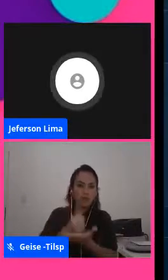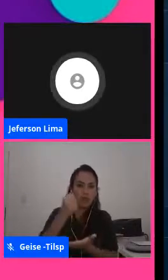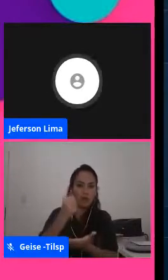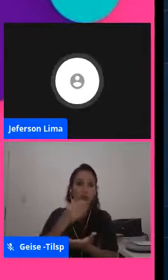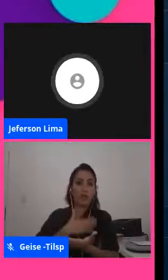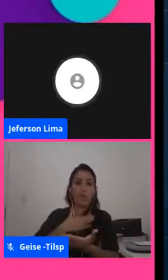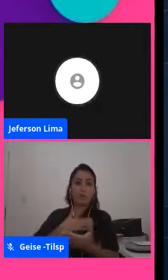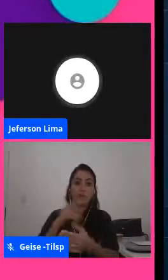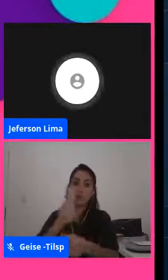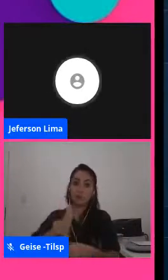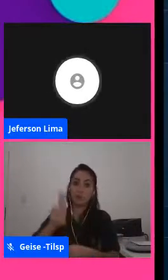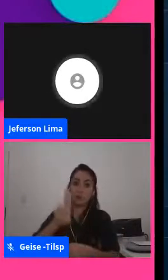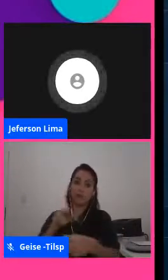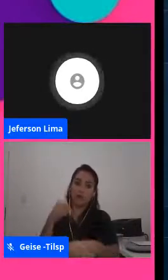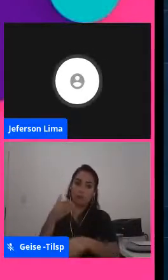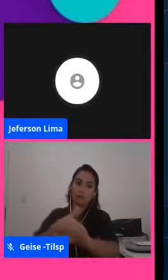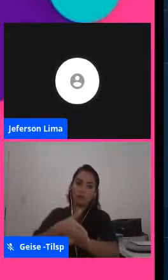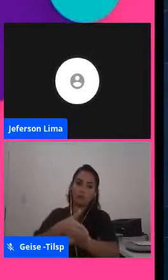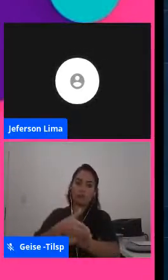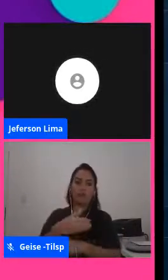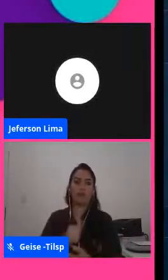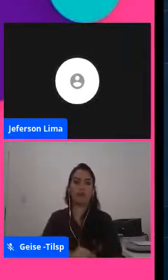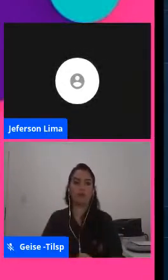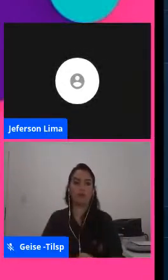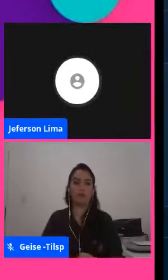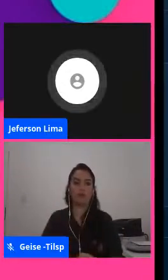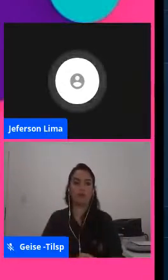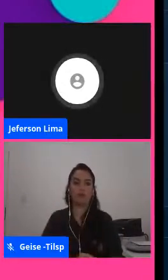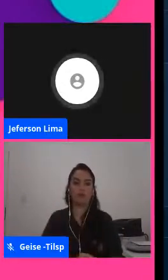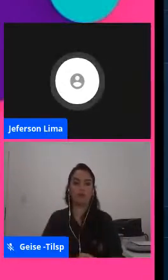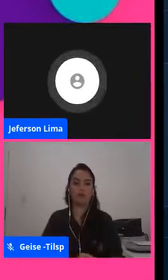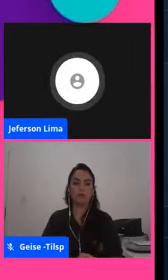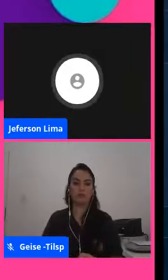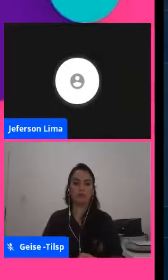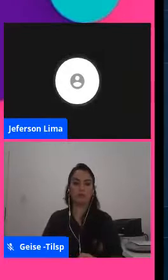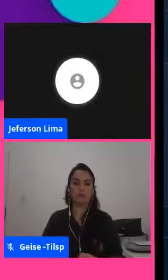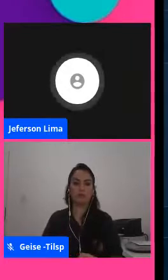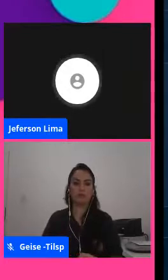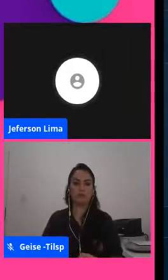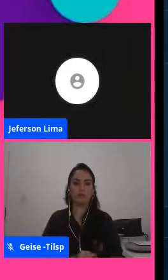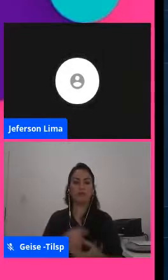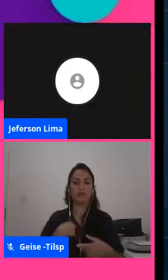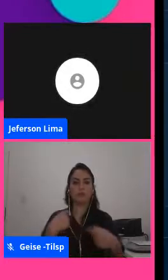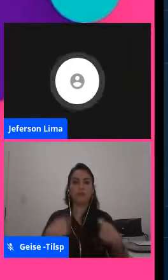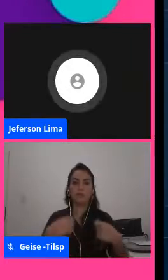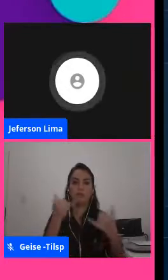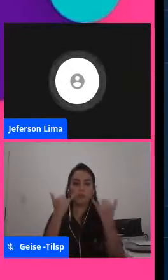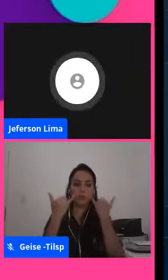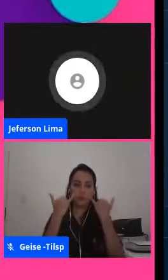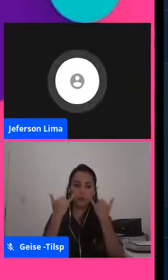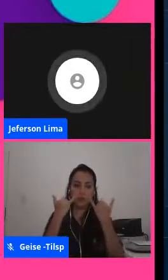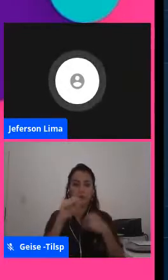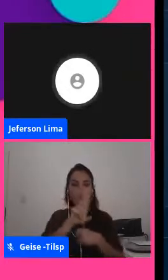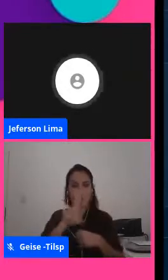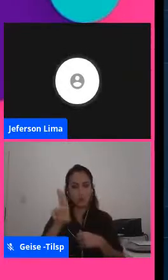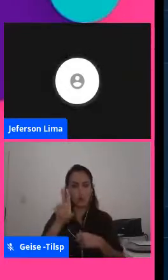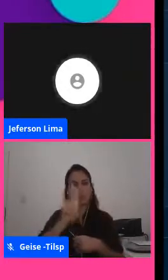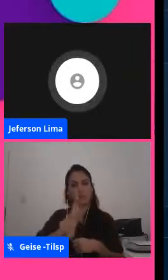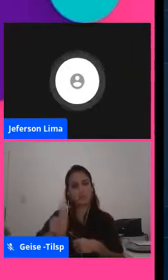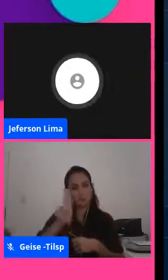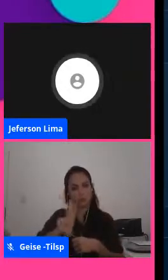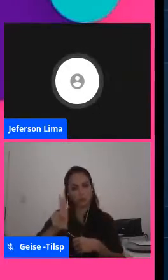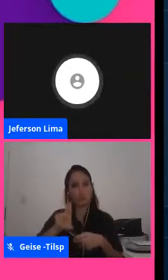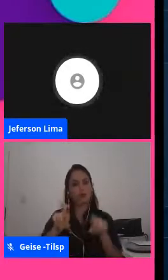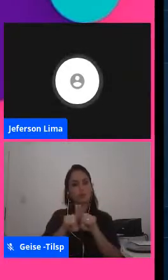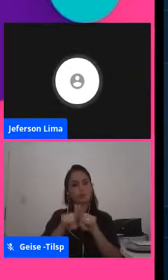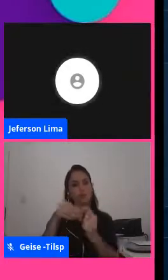precisa autenticar com sua conta. Para autenticar com sua conta, precisa, né, informar o seu nome de usuário e senha. Aí, como a gente vai ter agora aqui